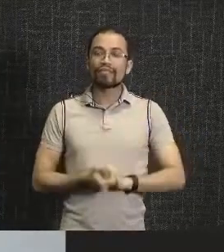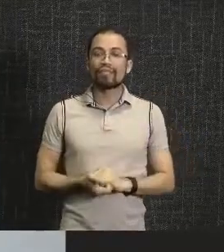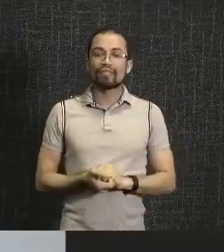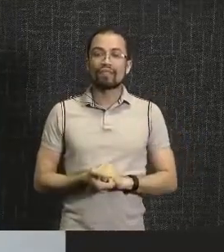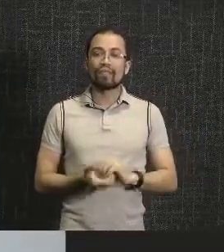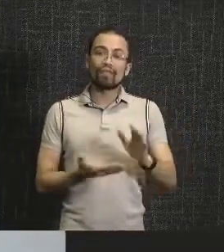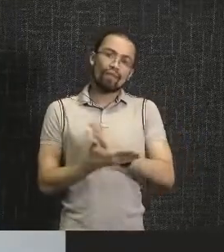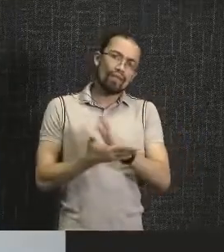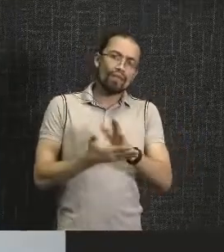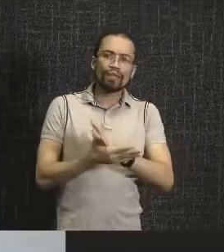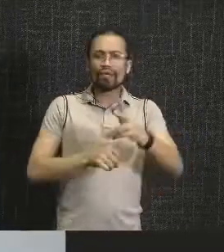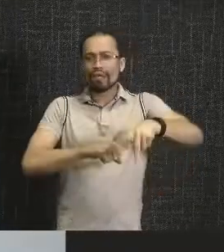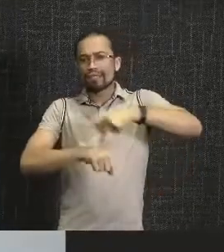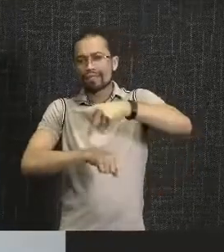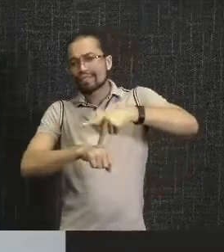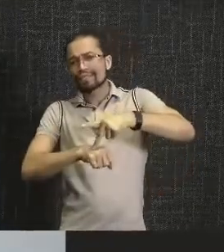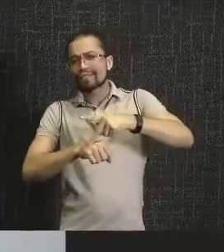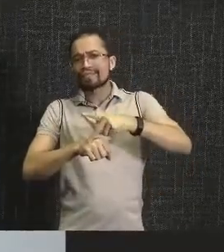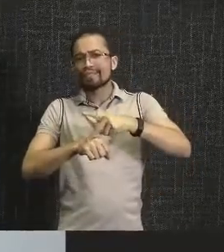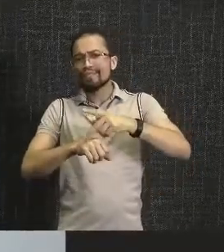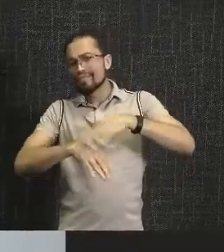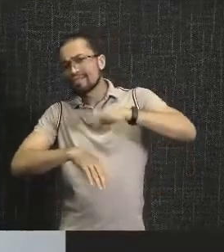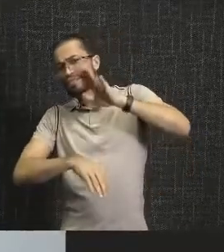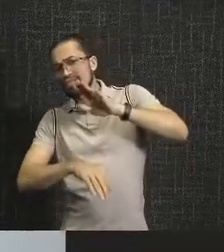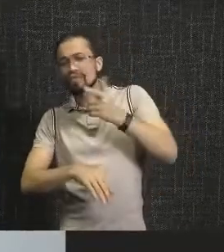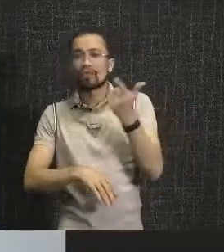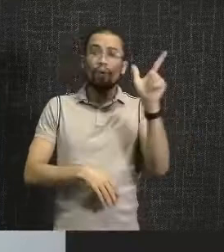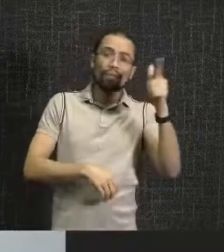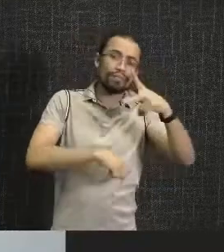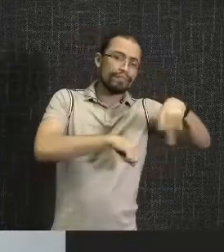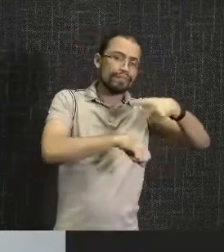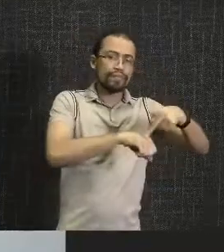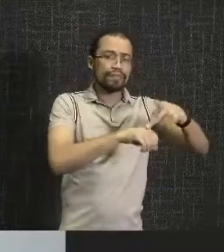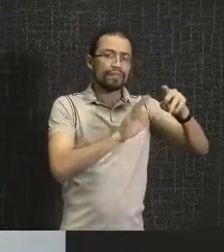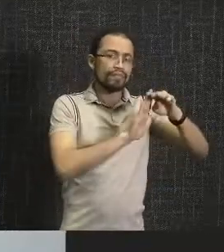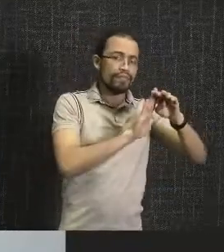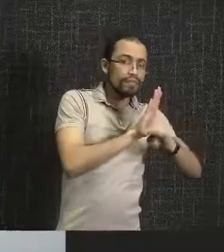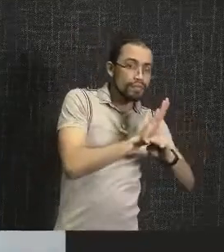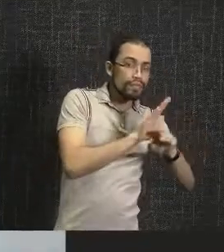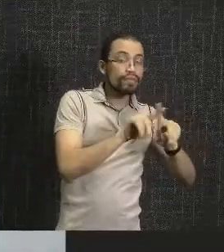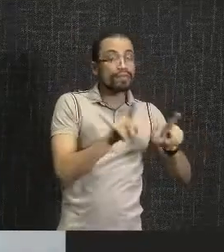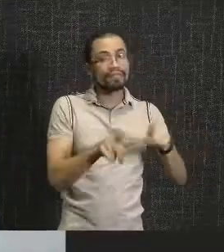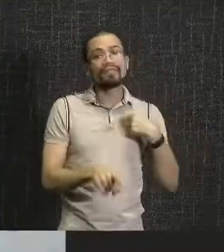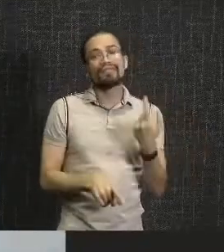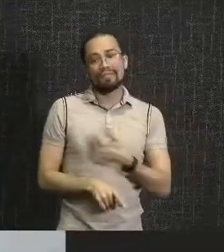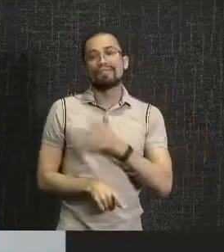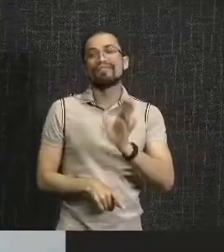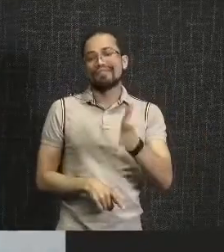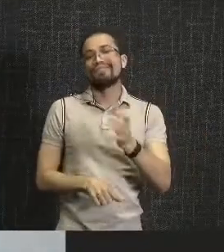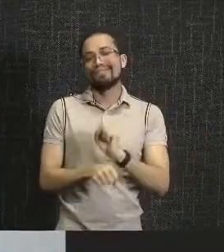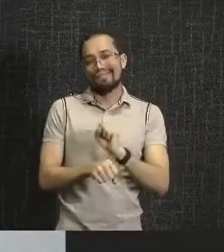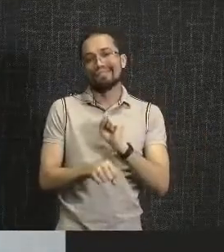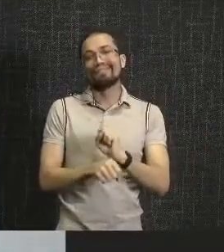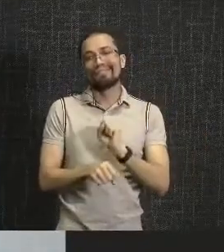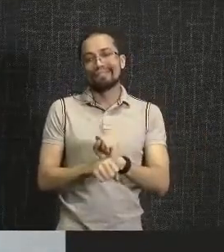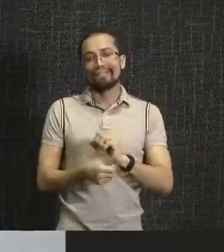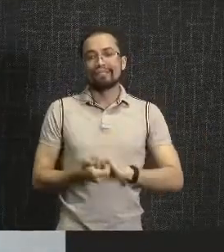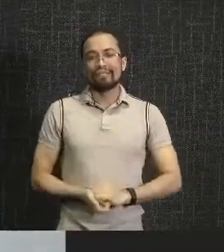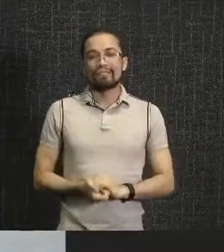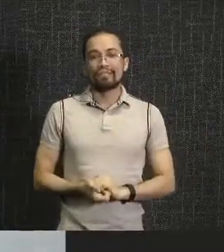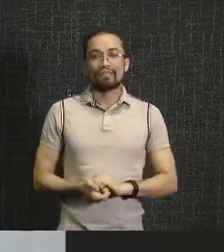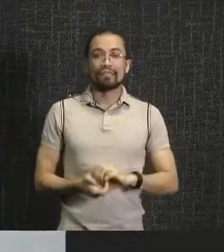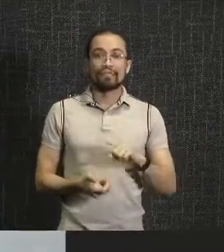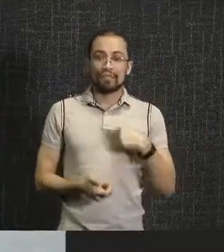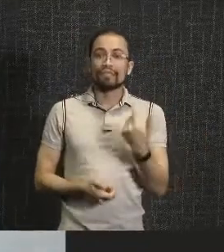países mais, outros menos, algumas regiões mais, outras menos, mas isso era dentro do esperado, tá? Veio até uma